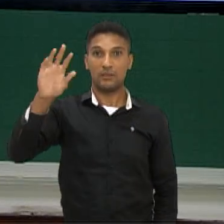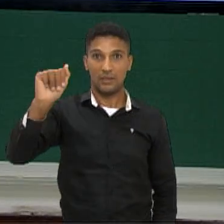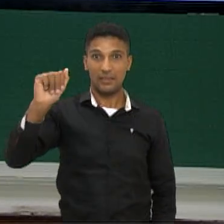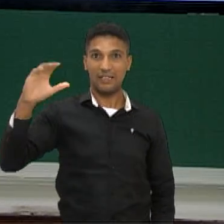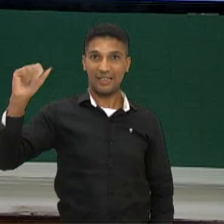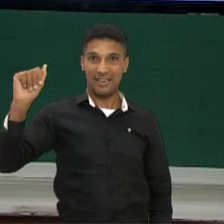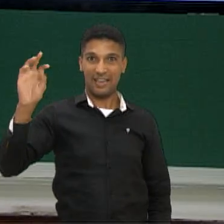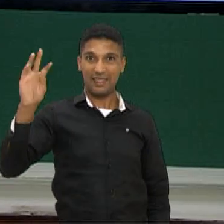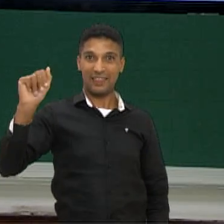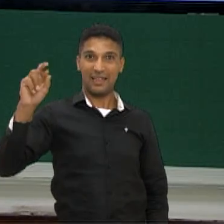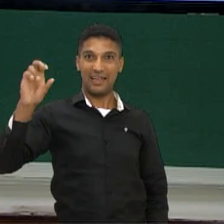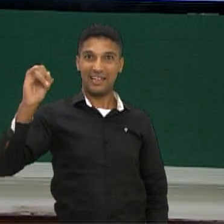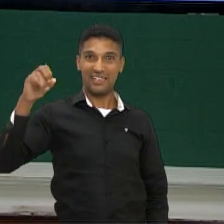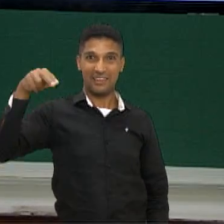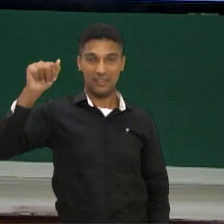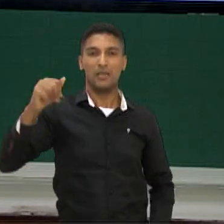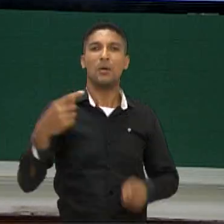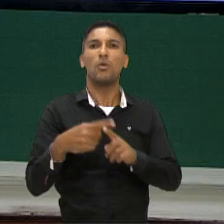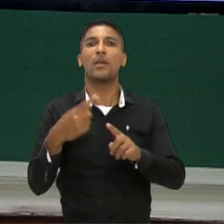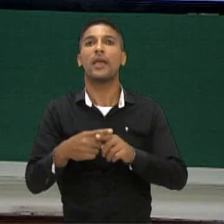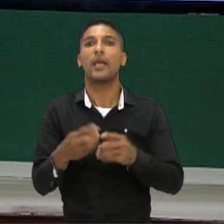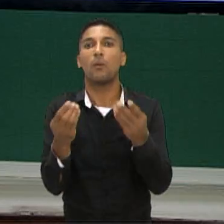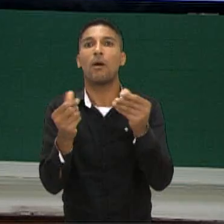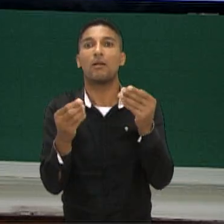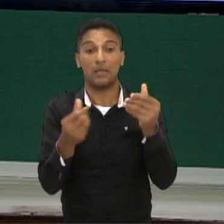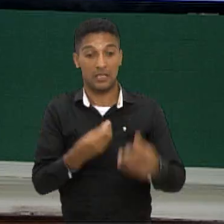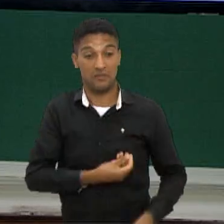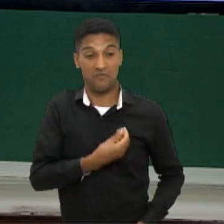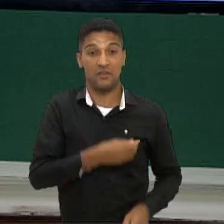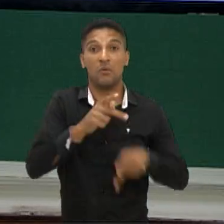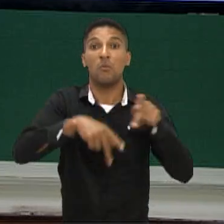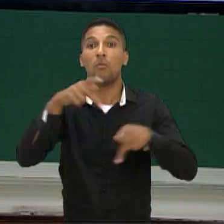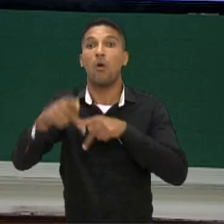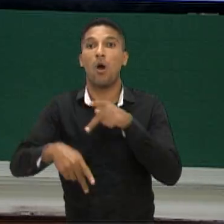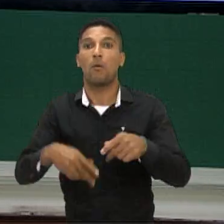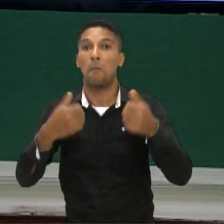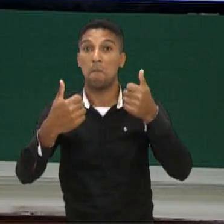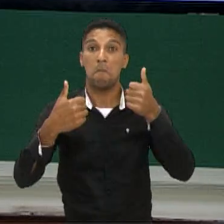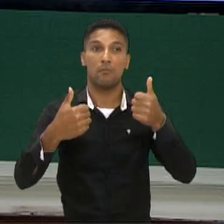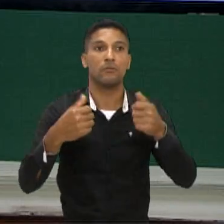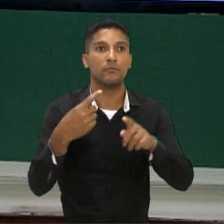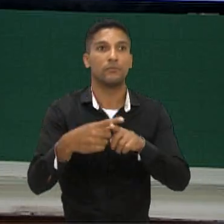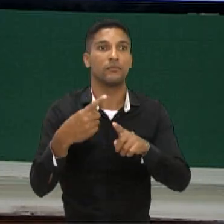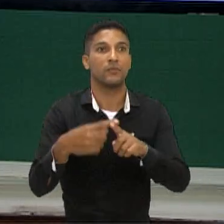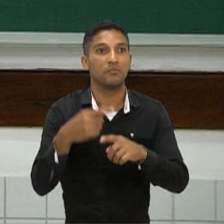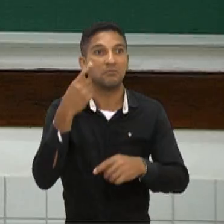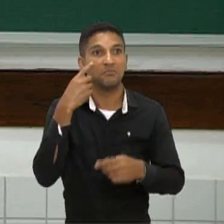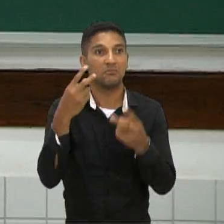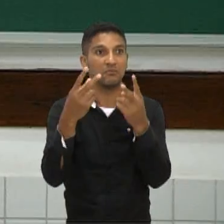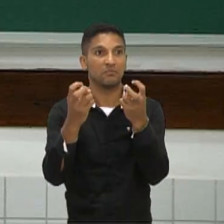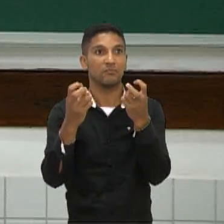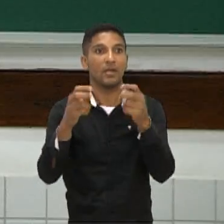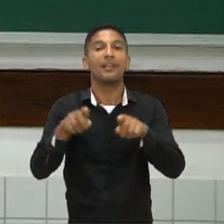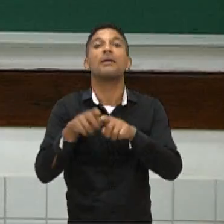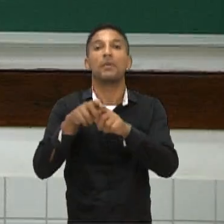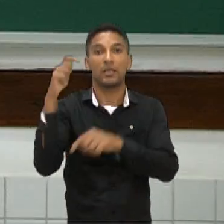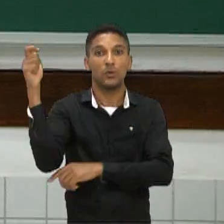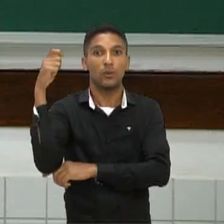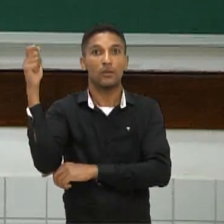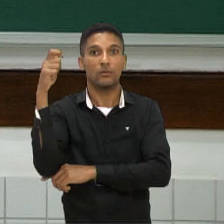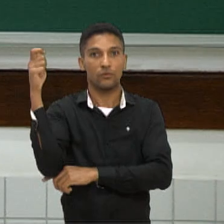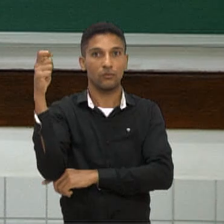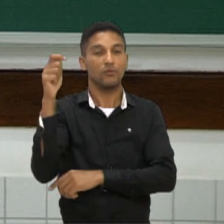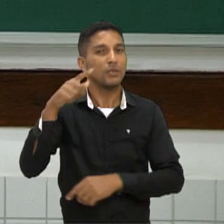ó, embutida nas imagens, basta você pensar um pouquinho que você vai saber me responder. Eu aguardo vocês daqui